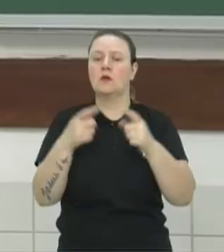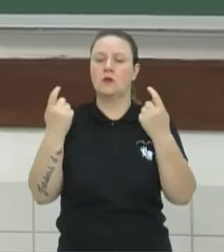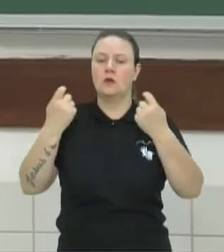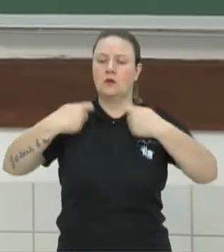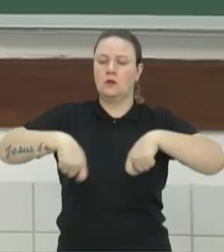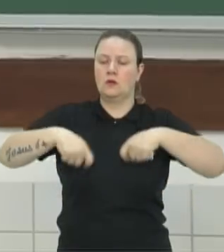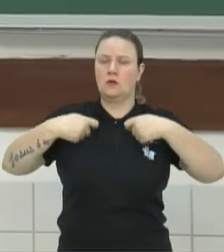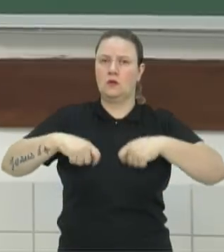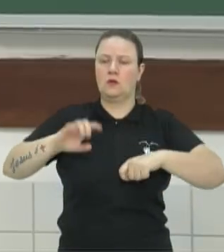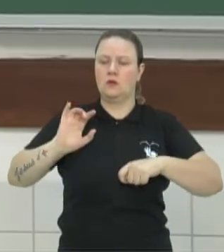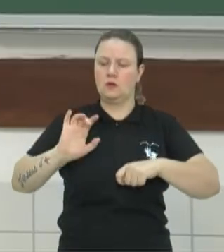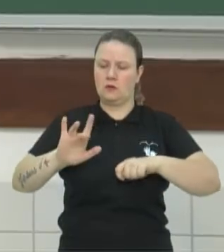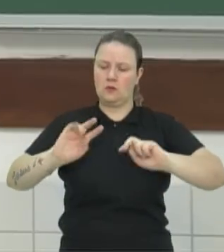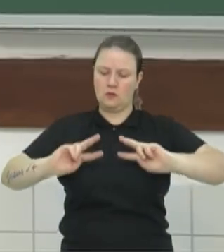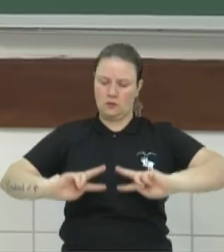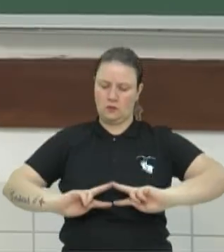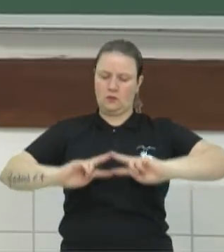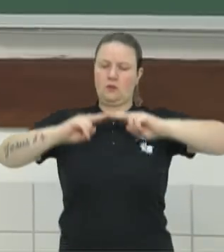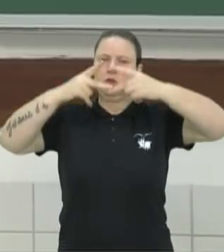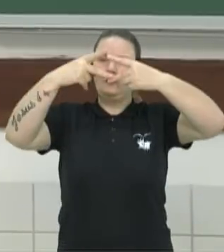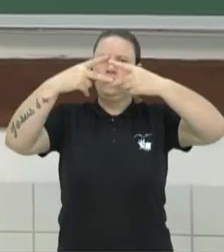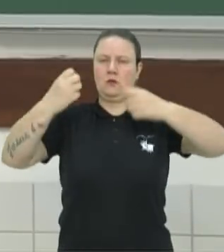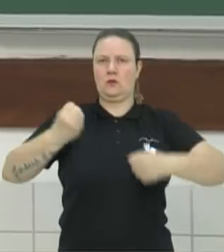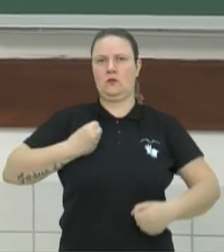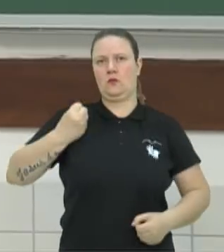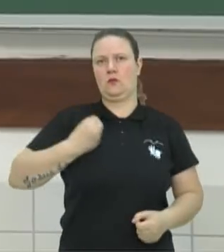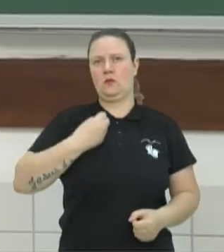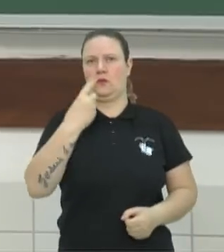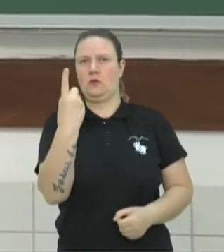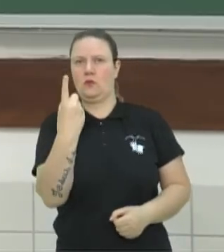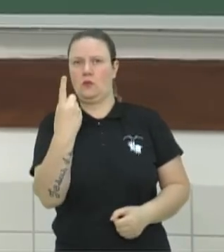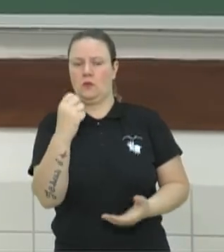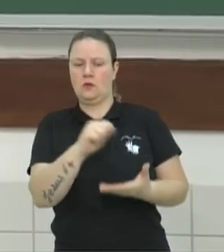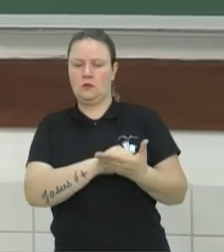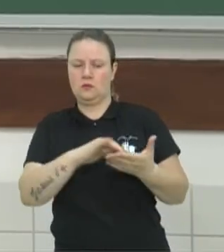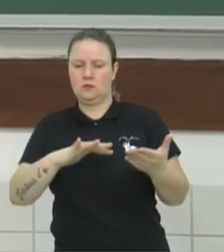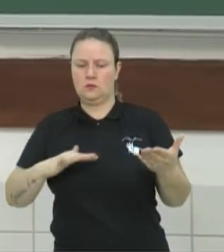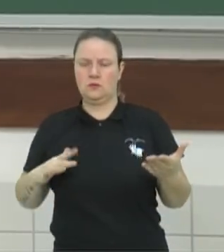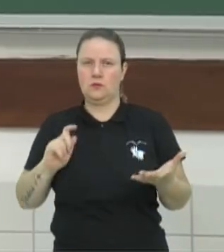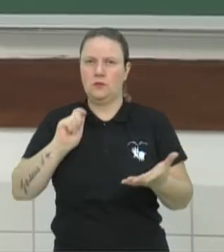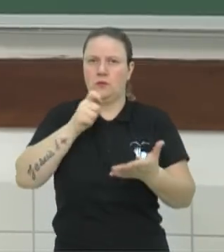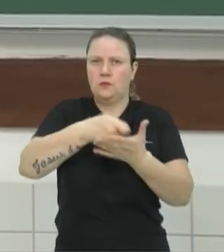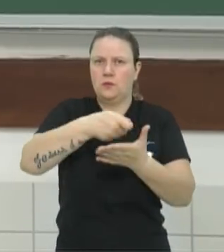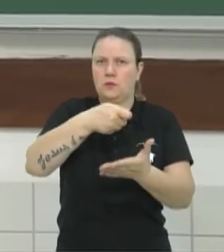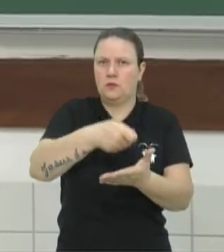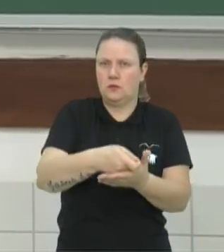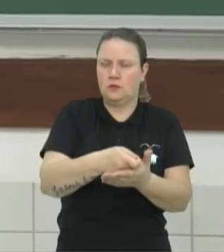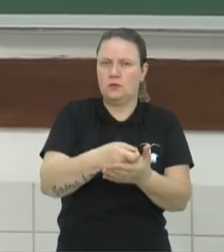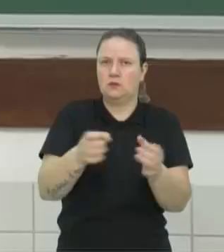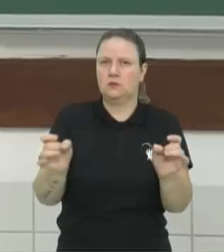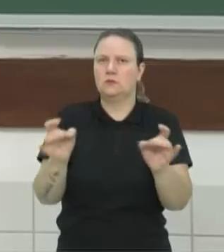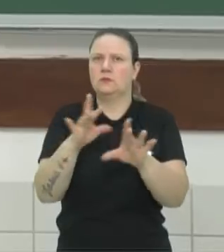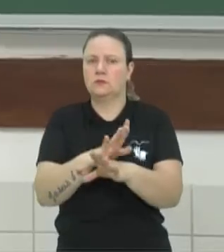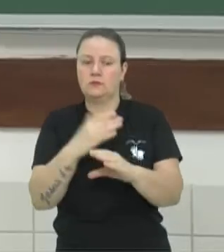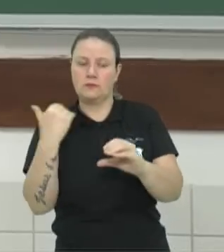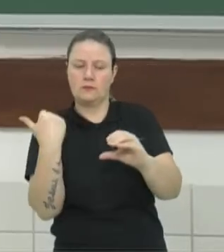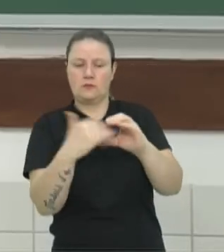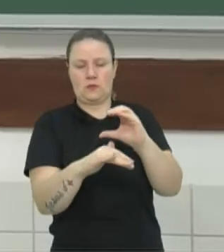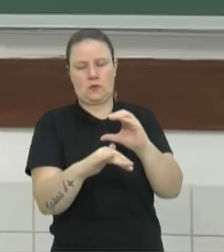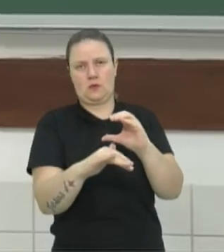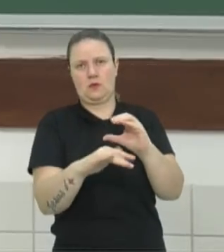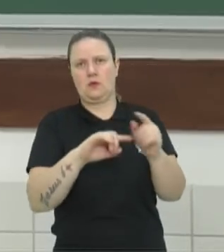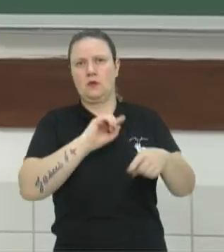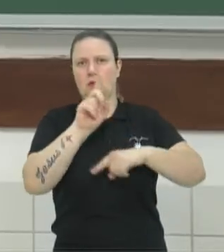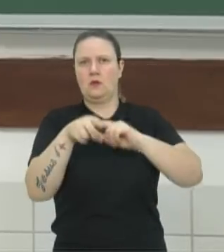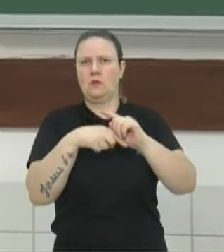precisar clicar no link do número 1, que é a atividade obrigatória. Realizar essa atividade e enviar. Depois